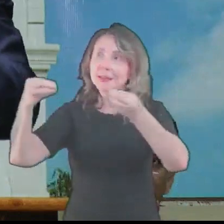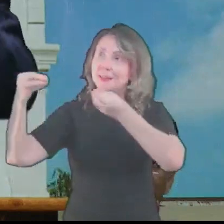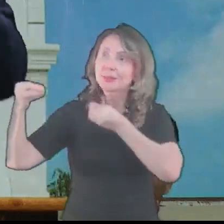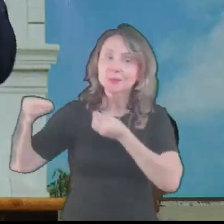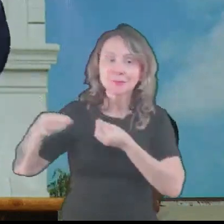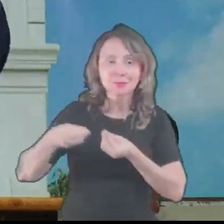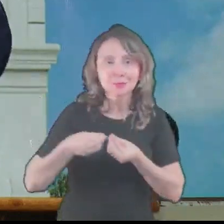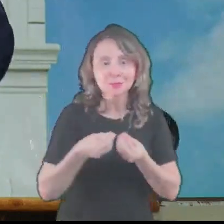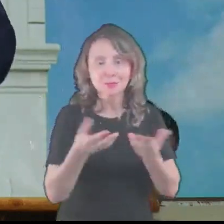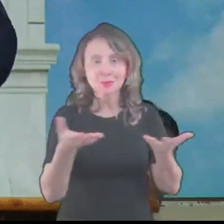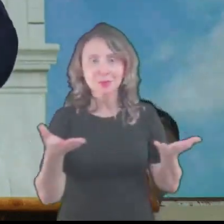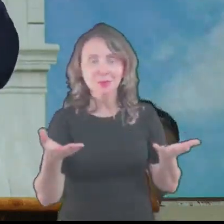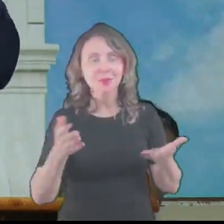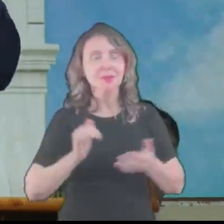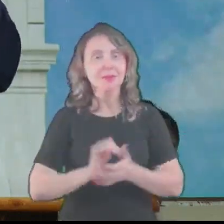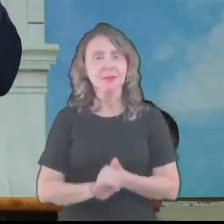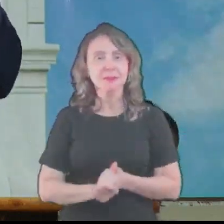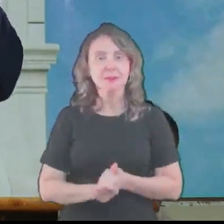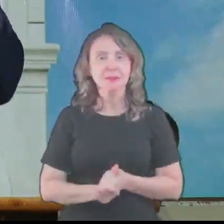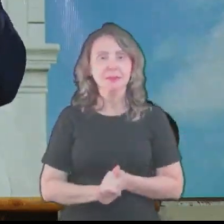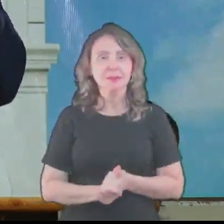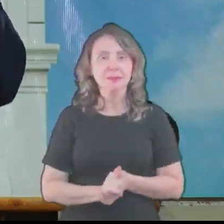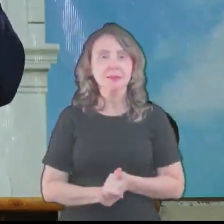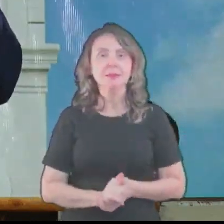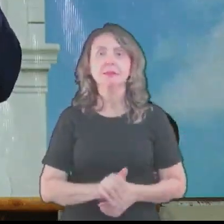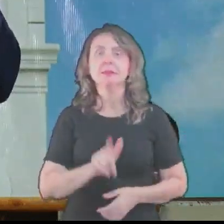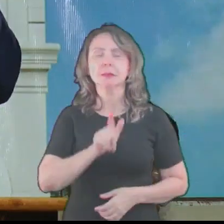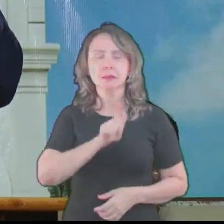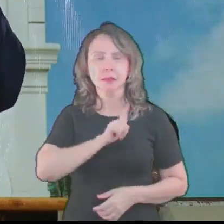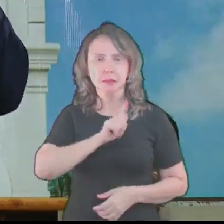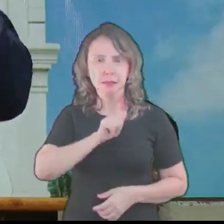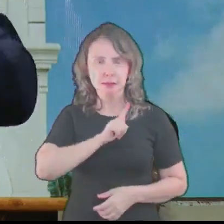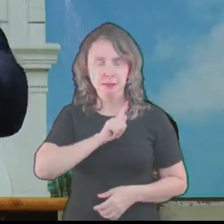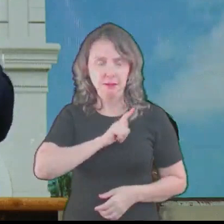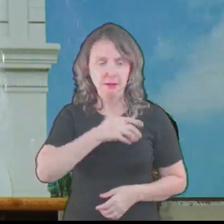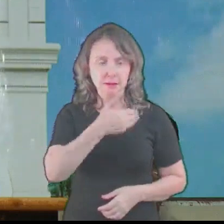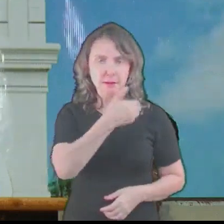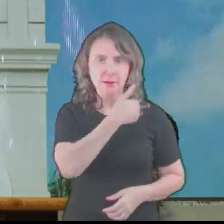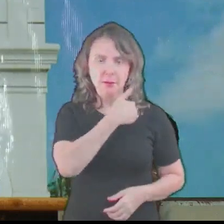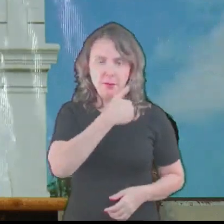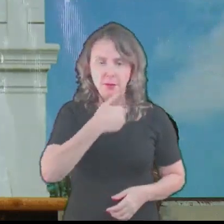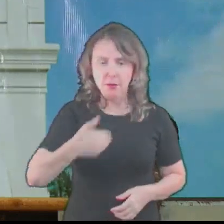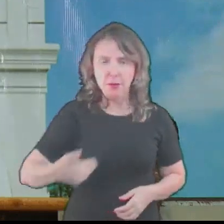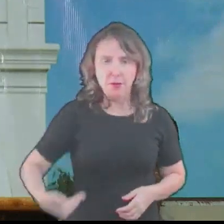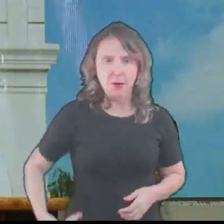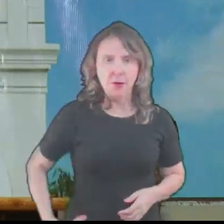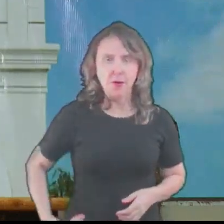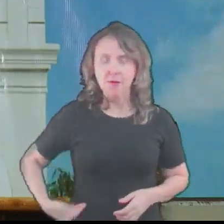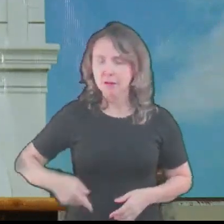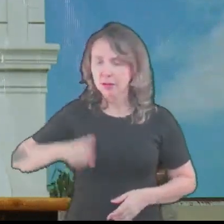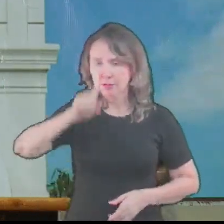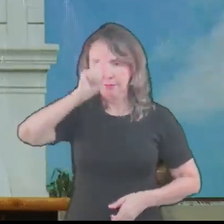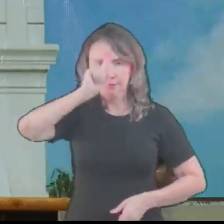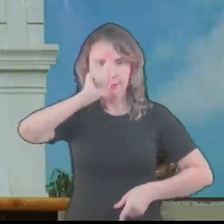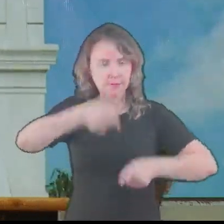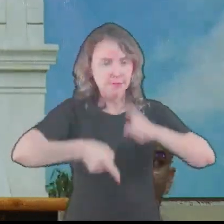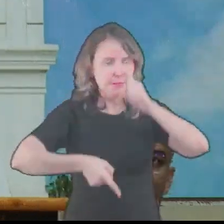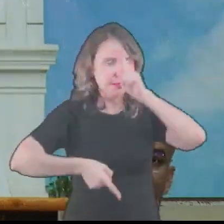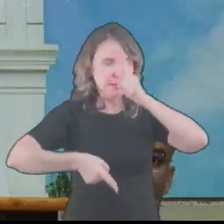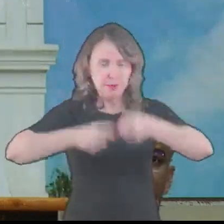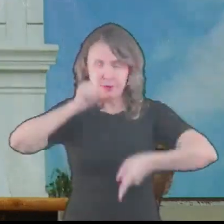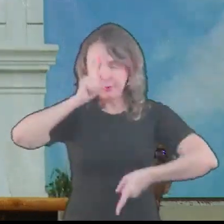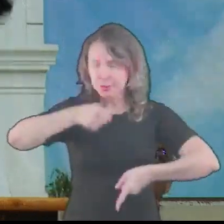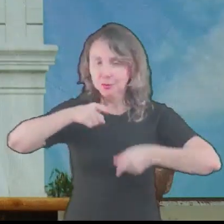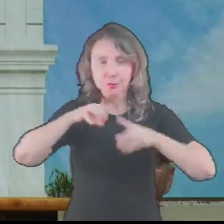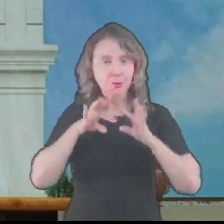E no seu ombro tem o governo de todas as coisas. Ele não só manda aqui na